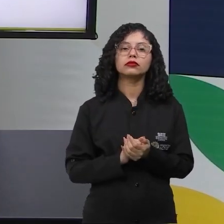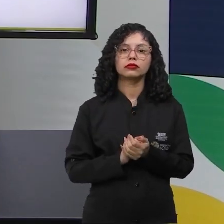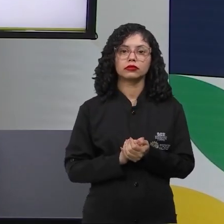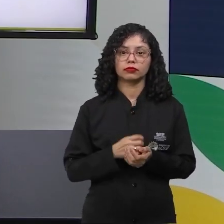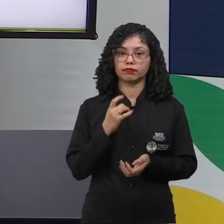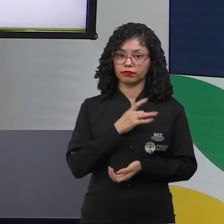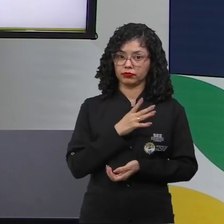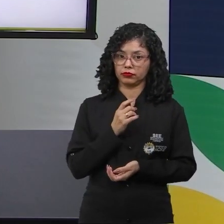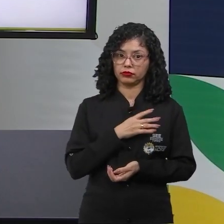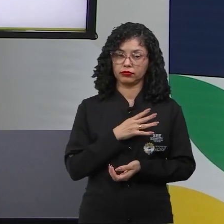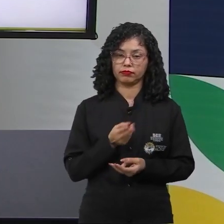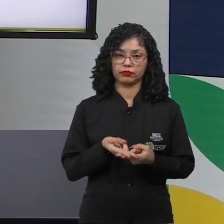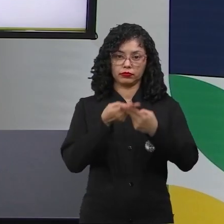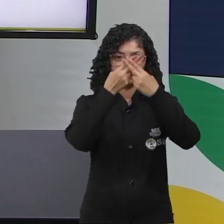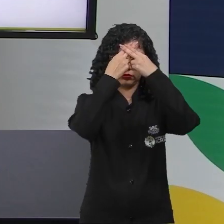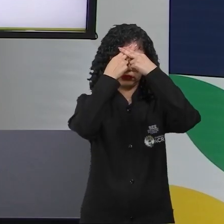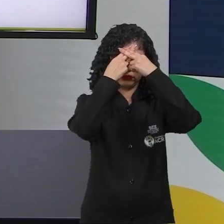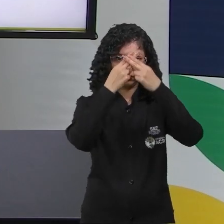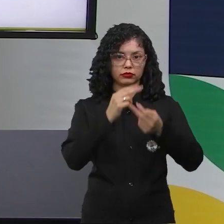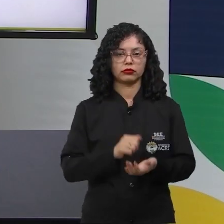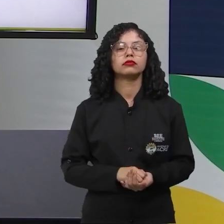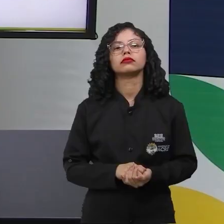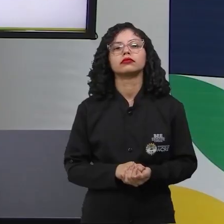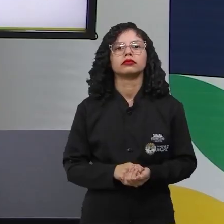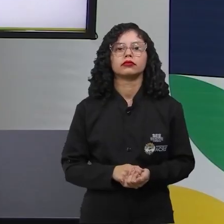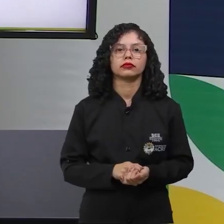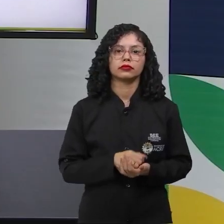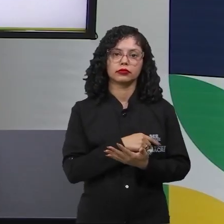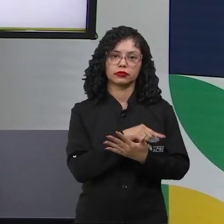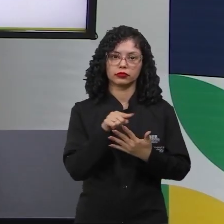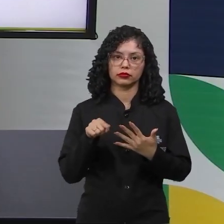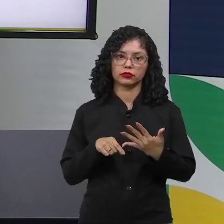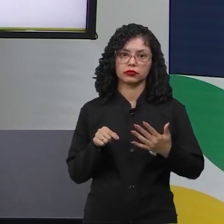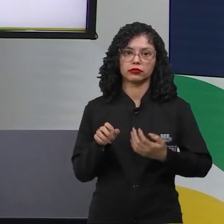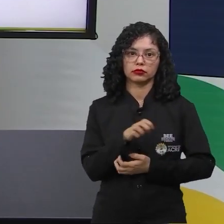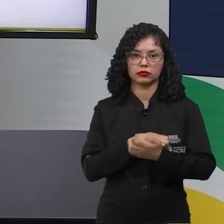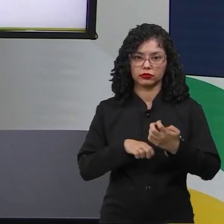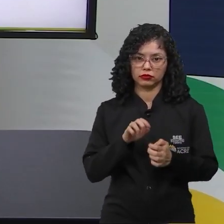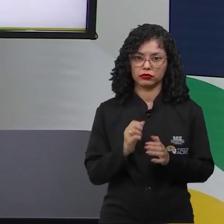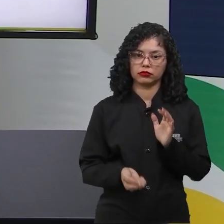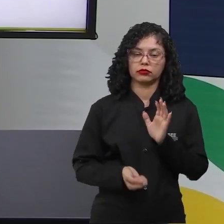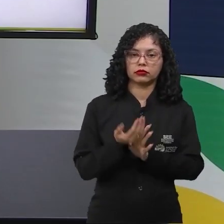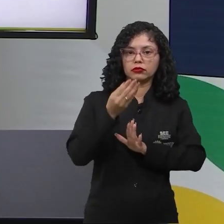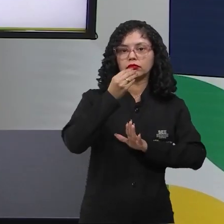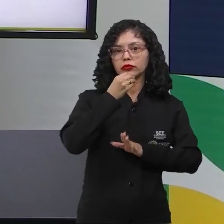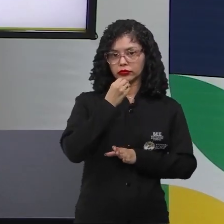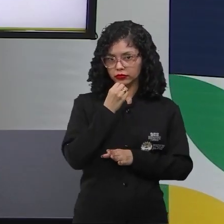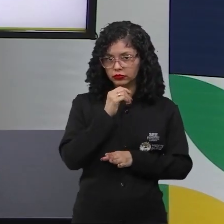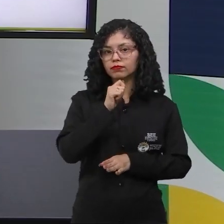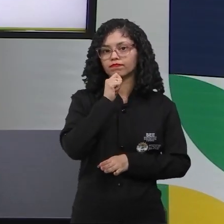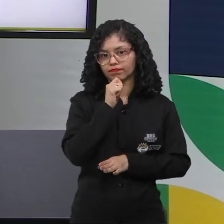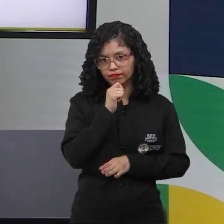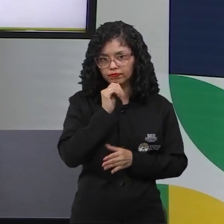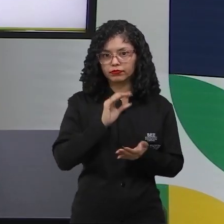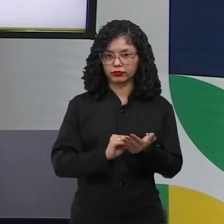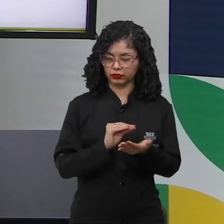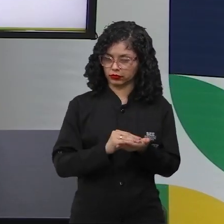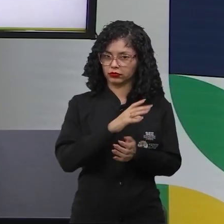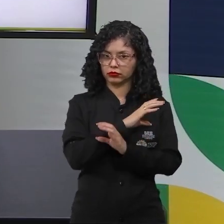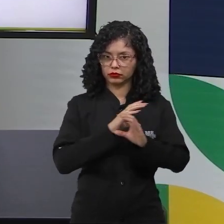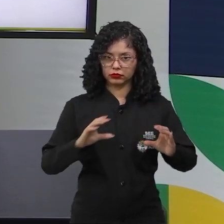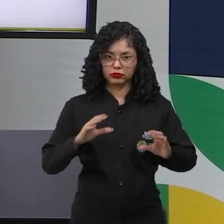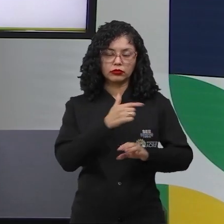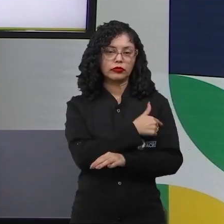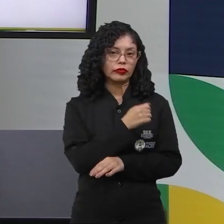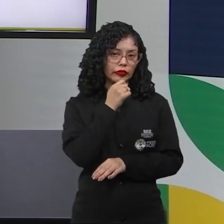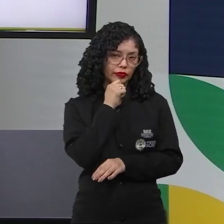Pânico, trauma, medo e ingredientes perfeitos para a desconfiança. Então, a rejeição da vacina em